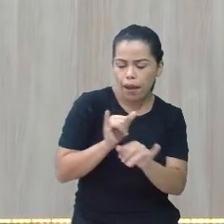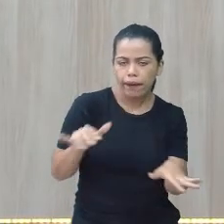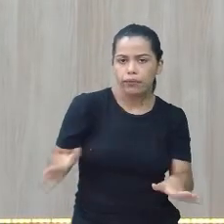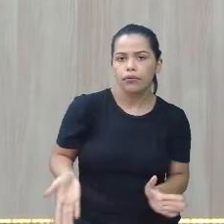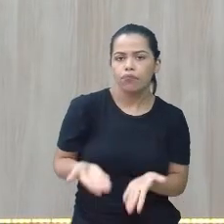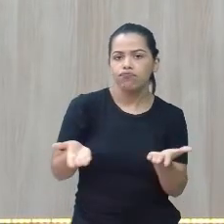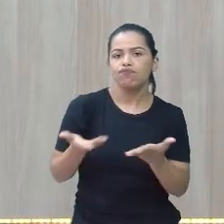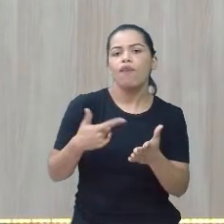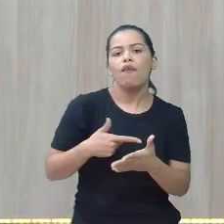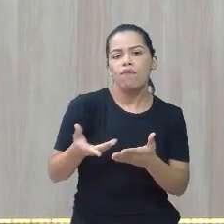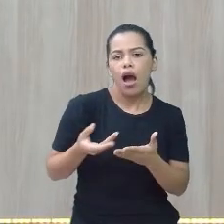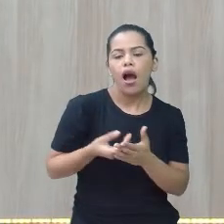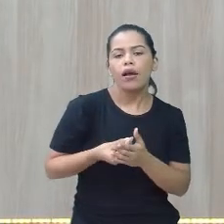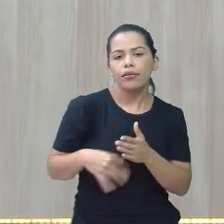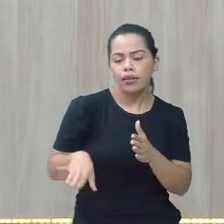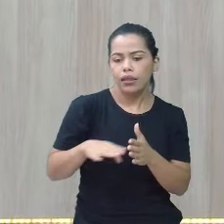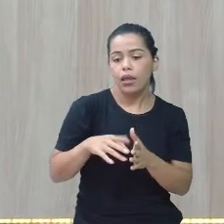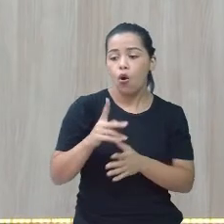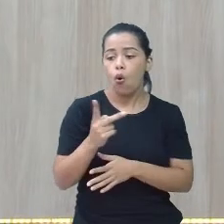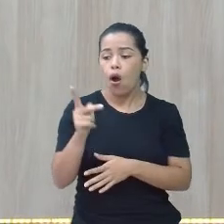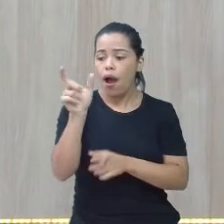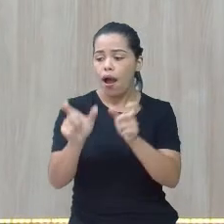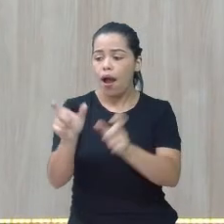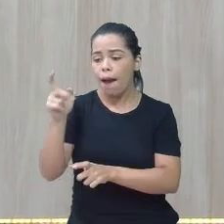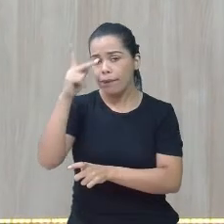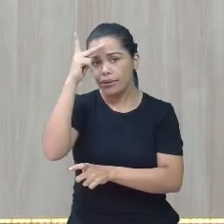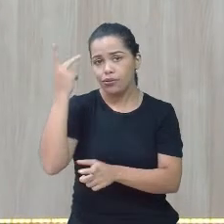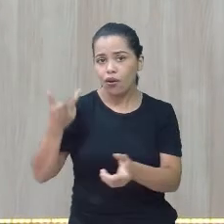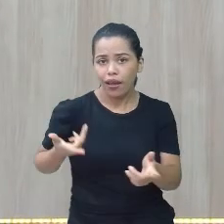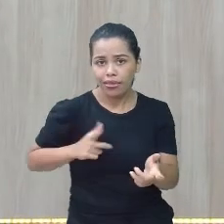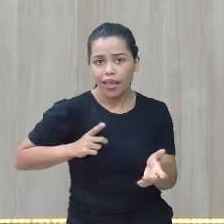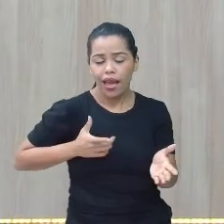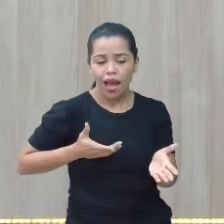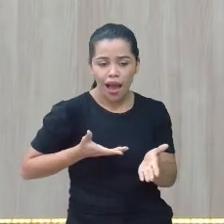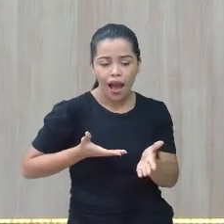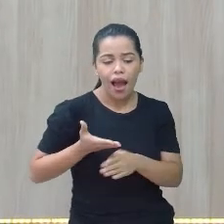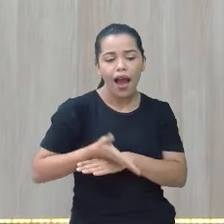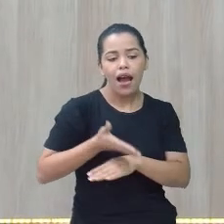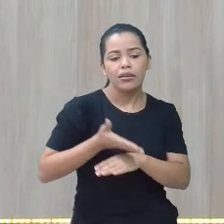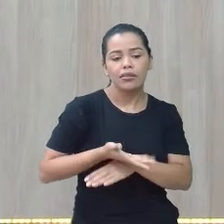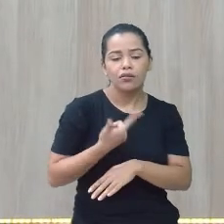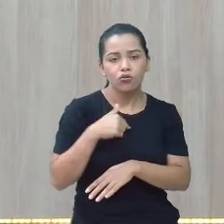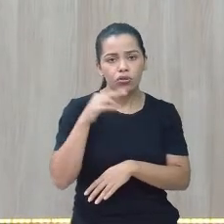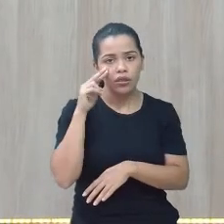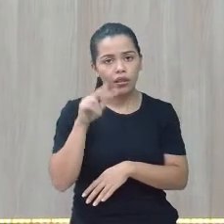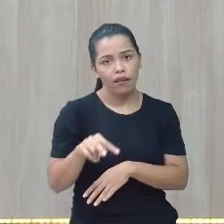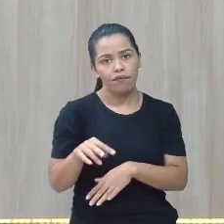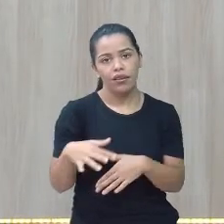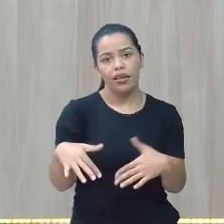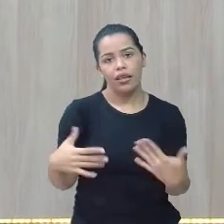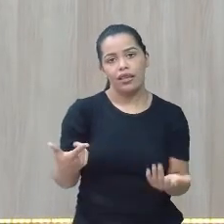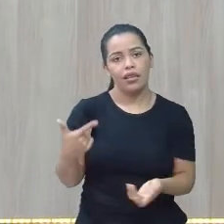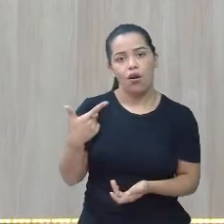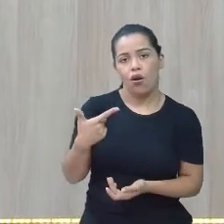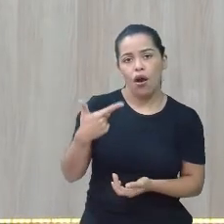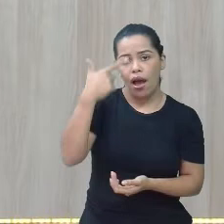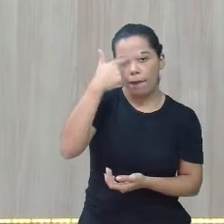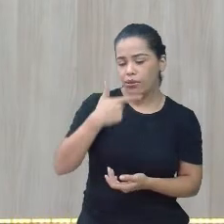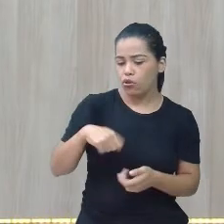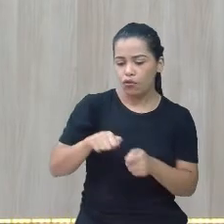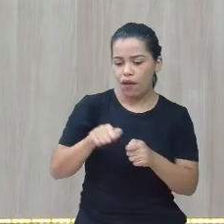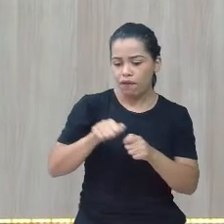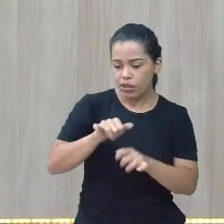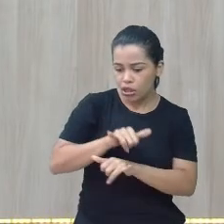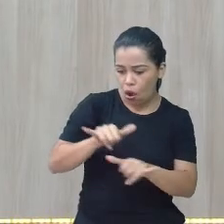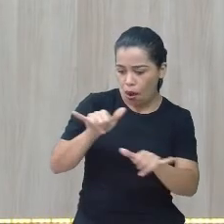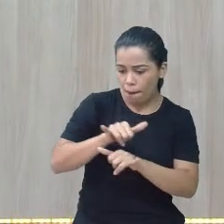possíveis compradores, possíveis clientes para aquilo que ela está se propondo. Ela não vai fazer uma propaganda para um público em geral, onde ela